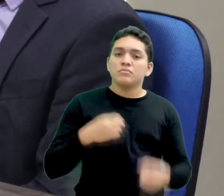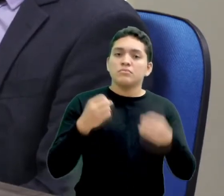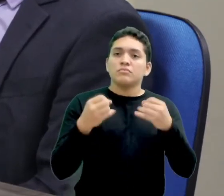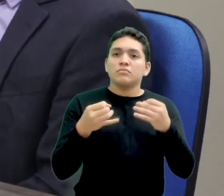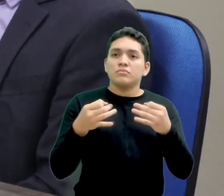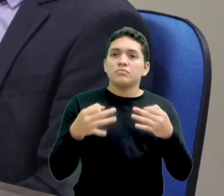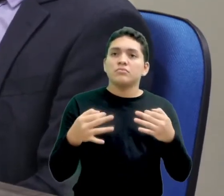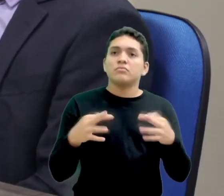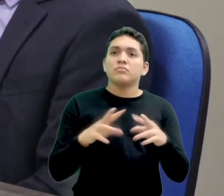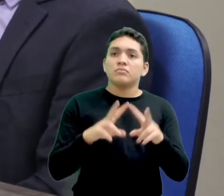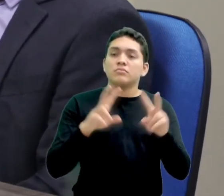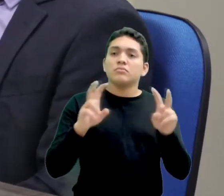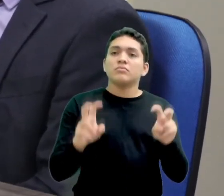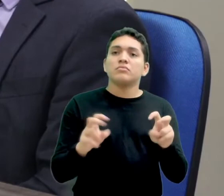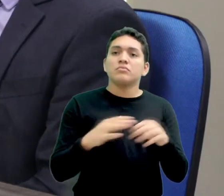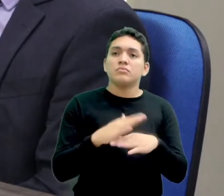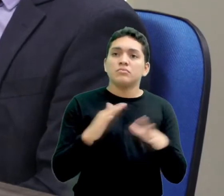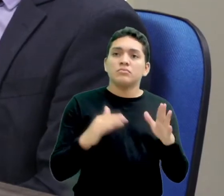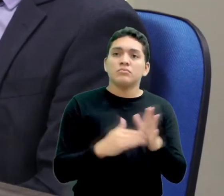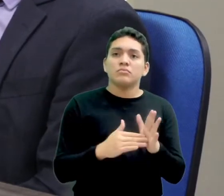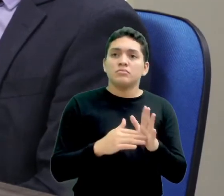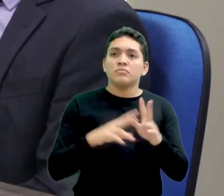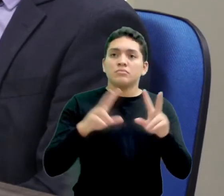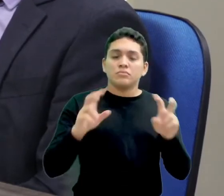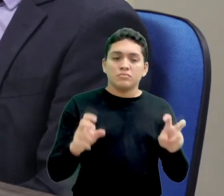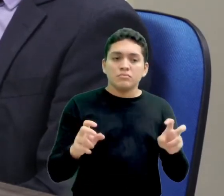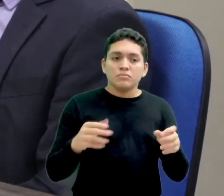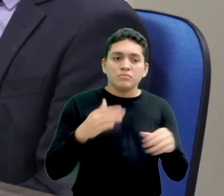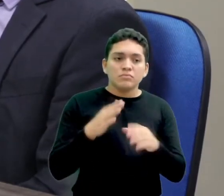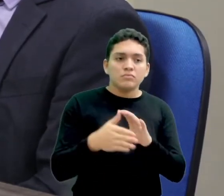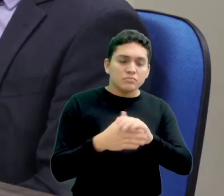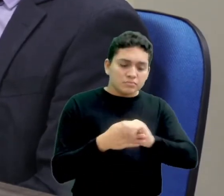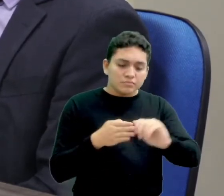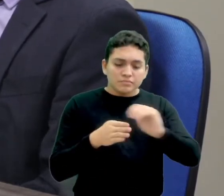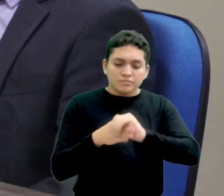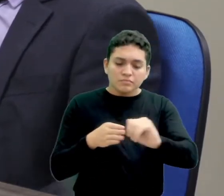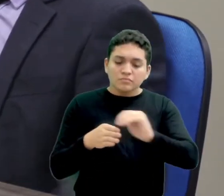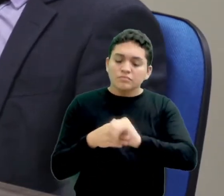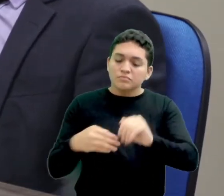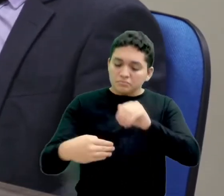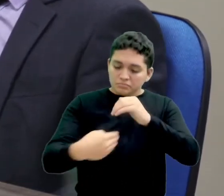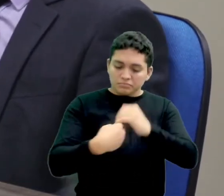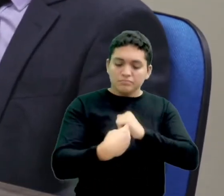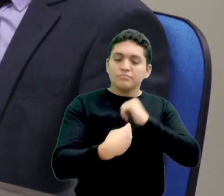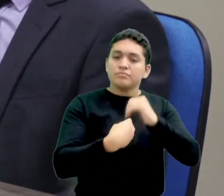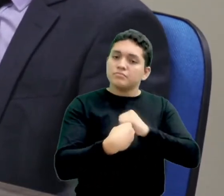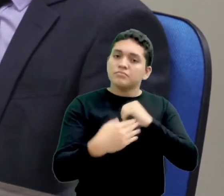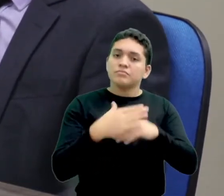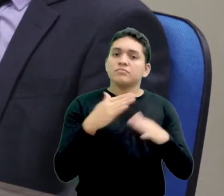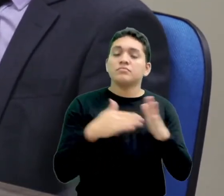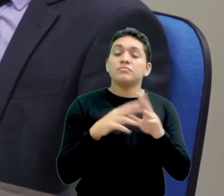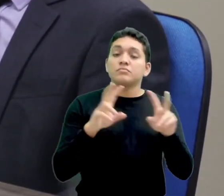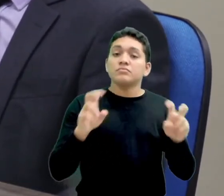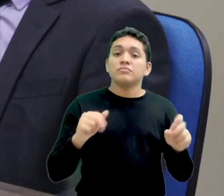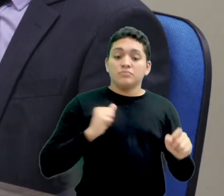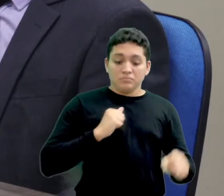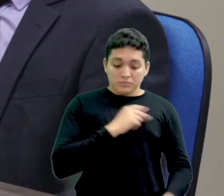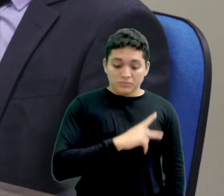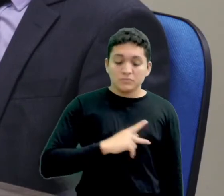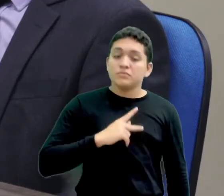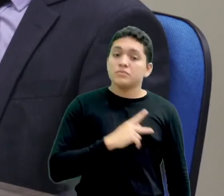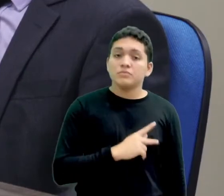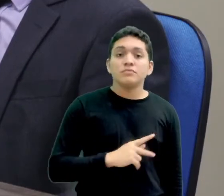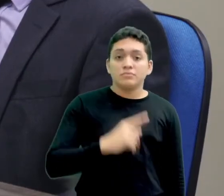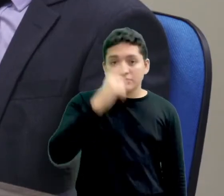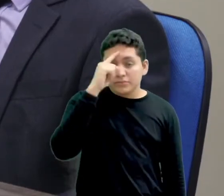fala a respeito de todo assunto e nos orienta em relação a todo assunto, né? E a recomendação do apóstolo Paulo é